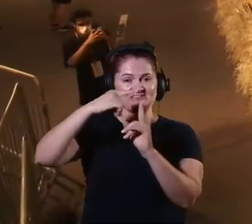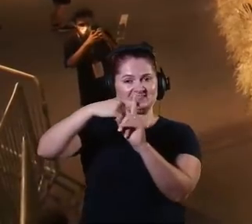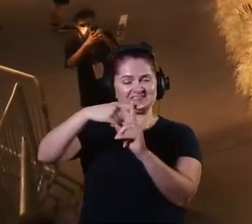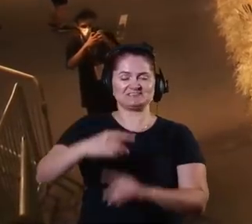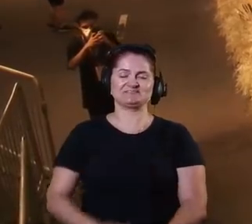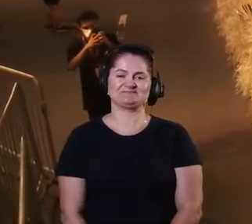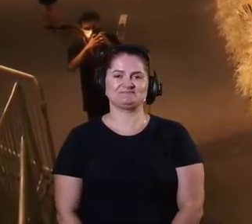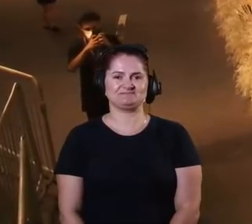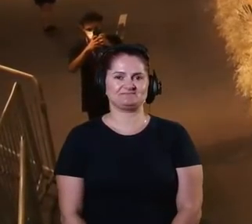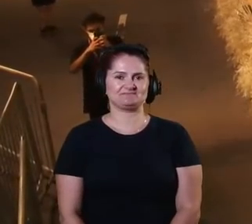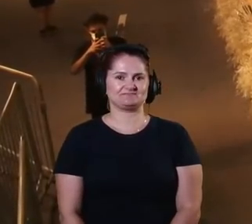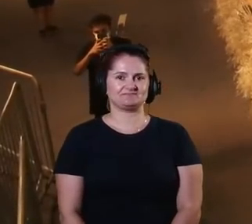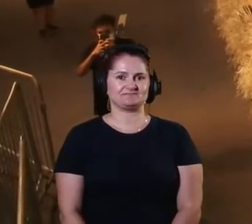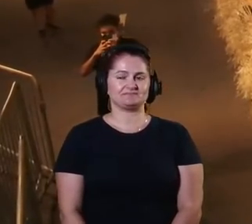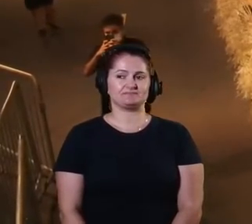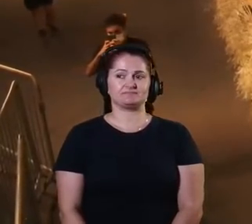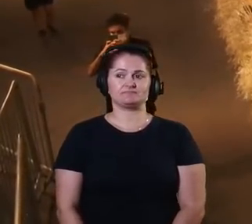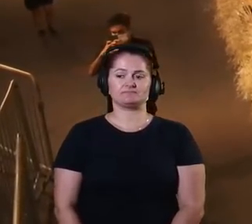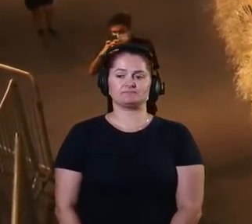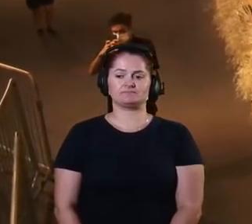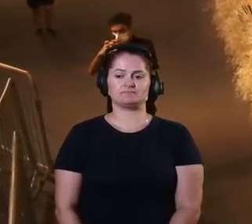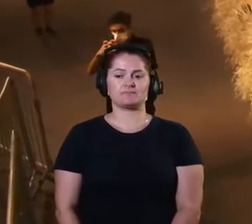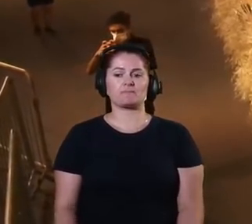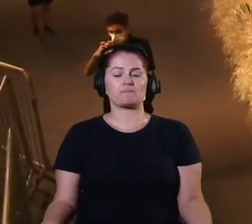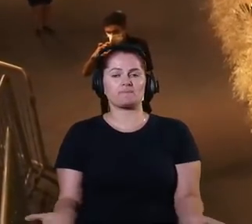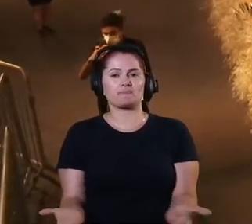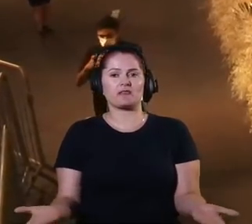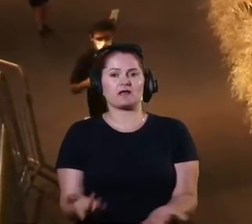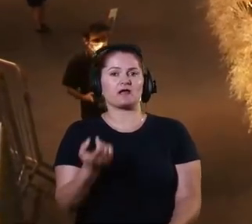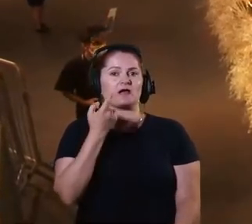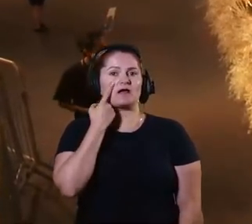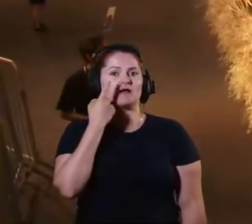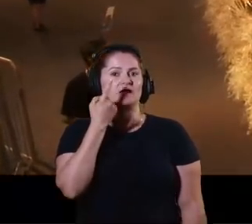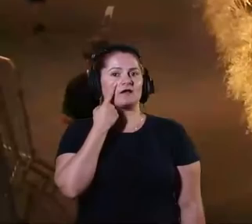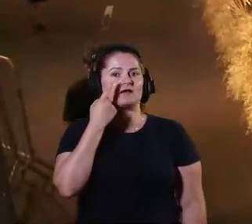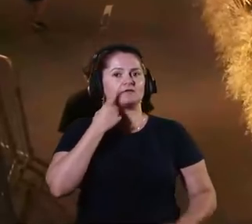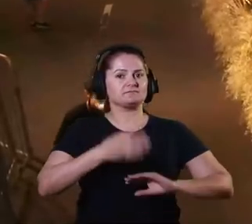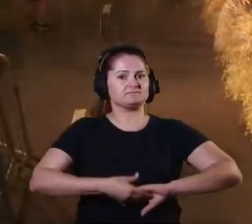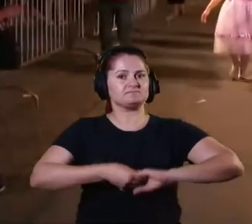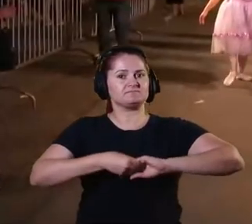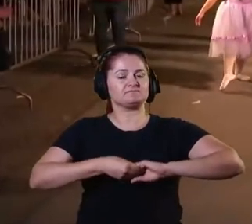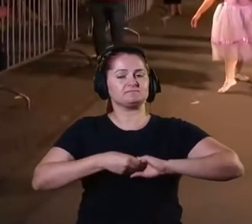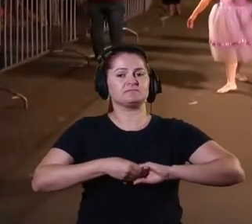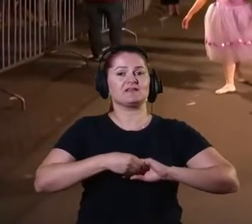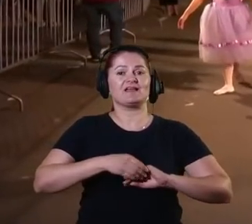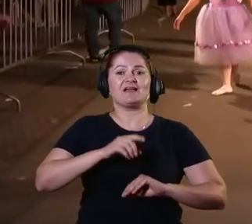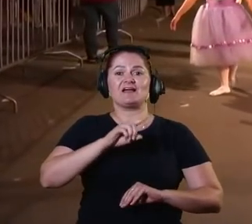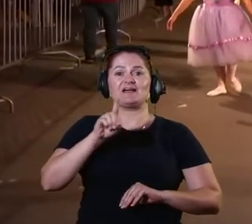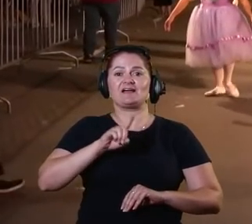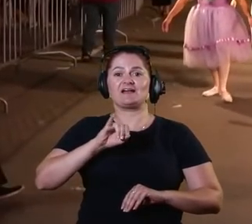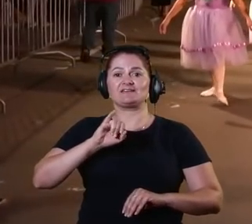Cleberson. Oi, Luciane. O pessoal está saudando aqui na arquibancada a presença da Zilá Turra, rainha de